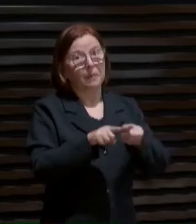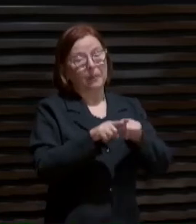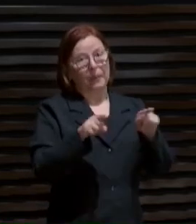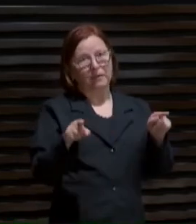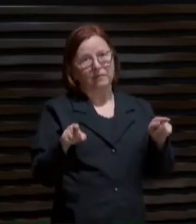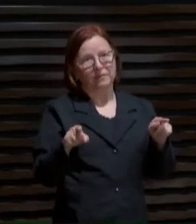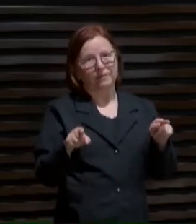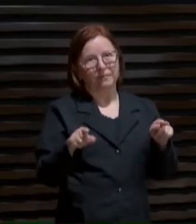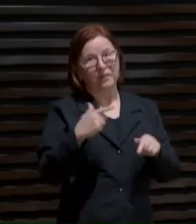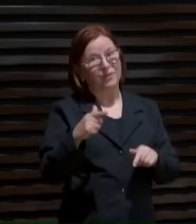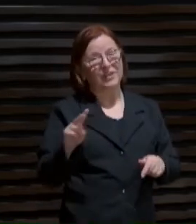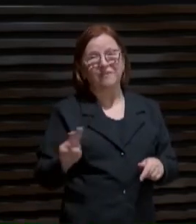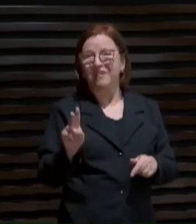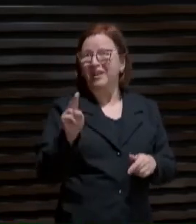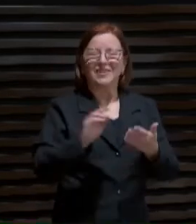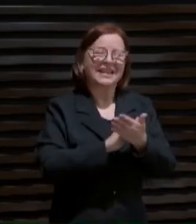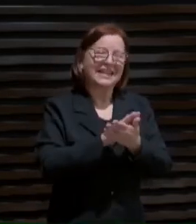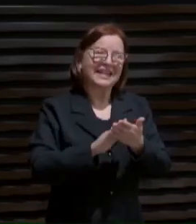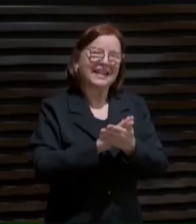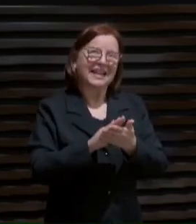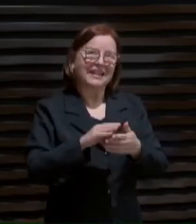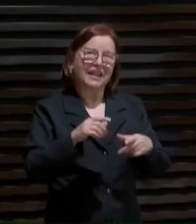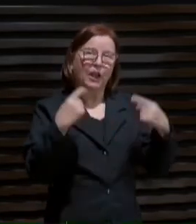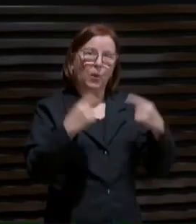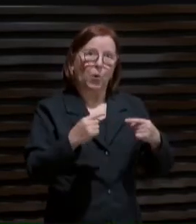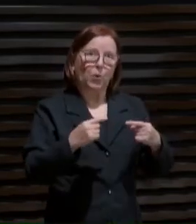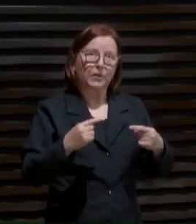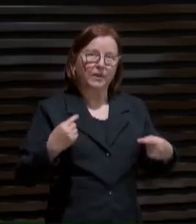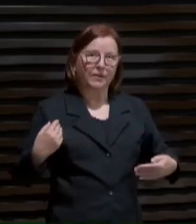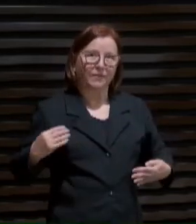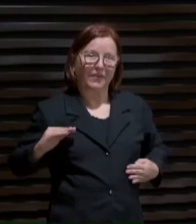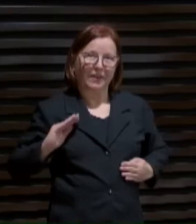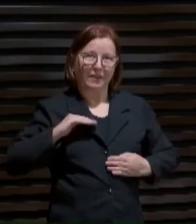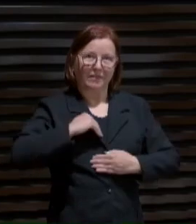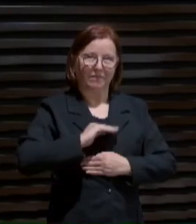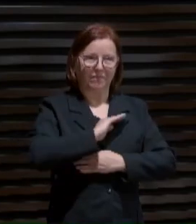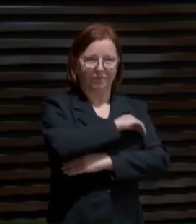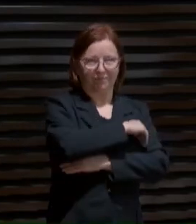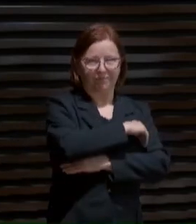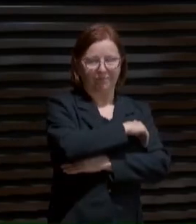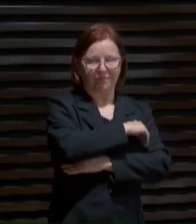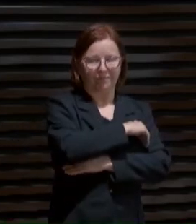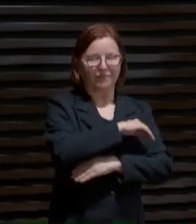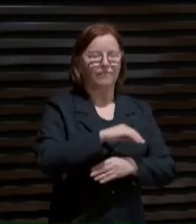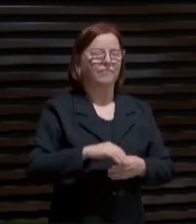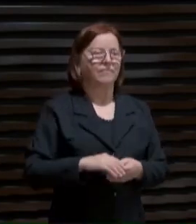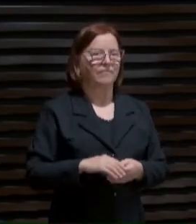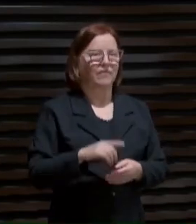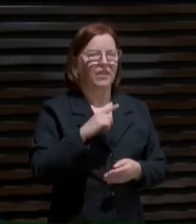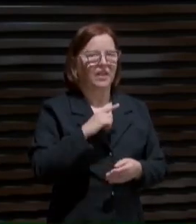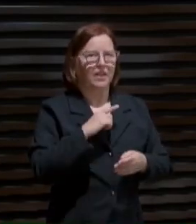via não tem valor algum contra a sensualidade eu tinha feito tem